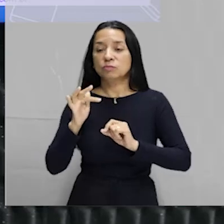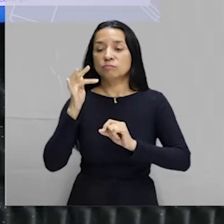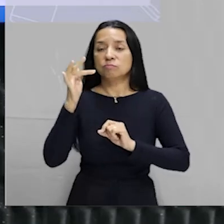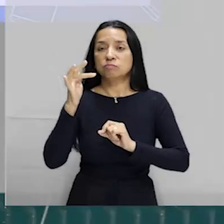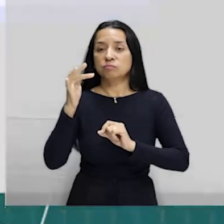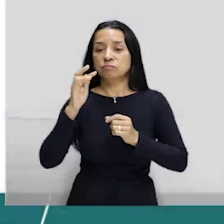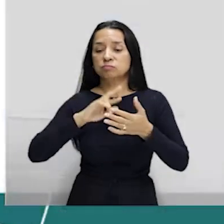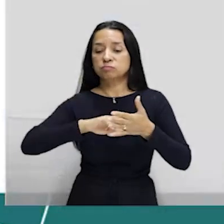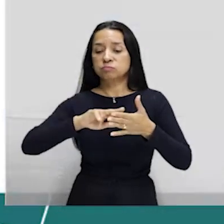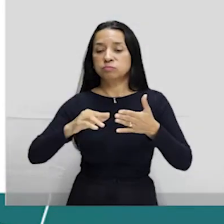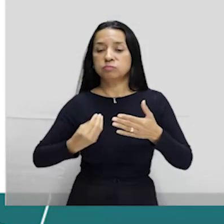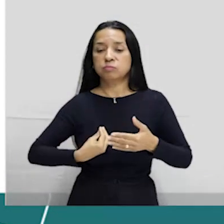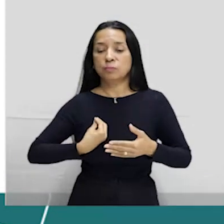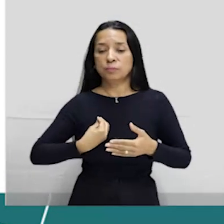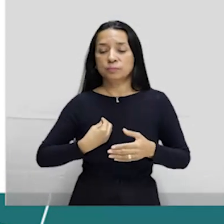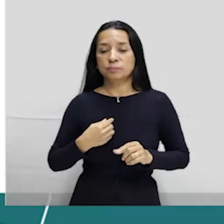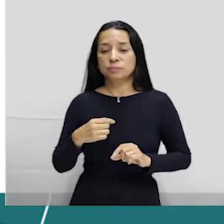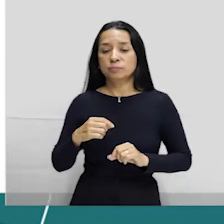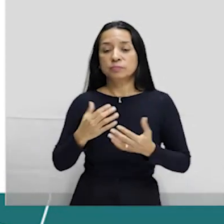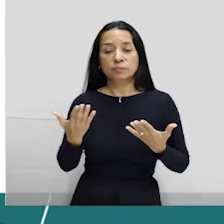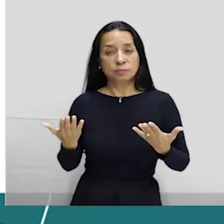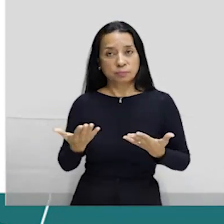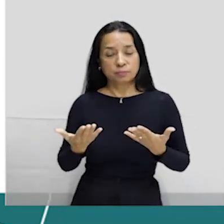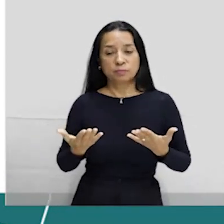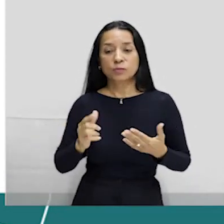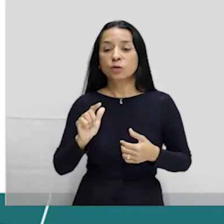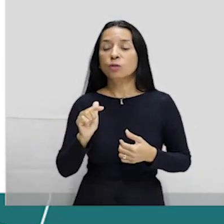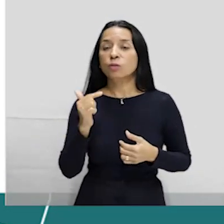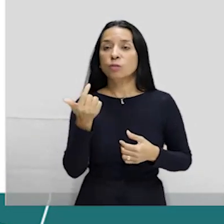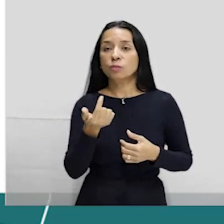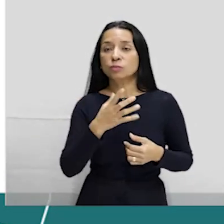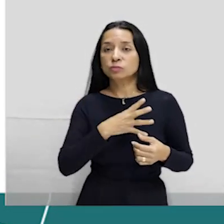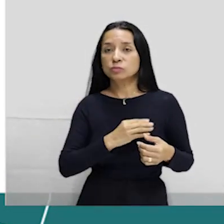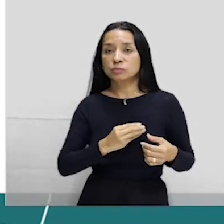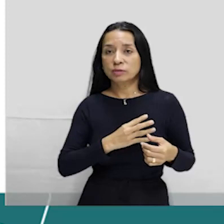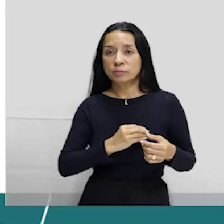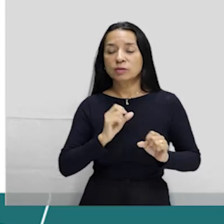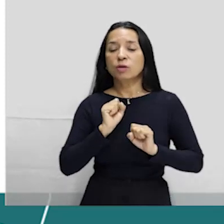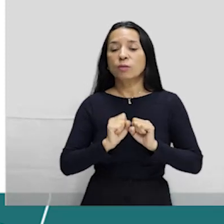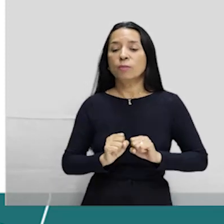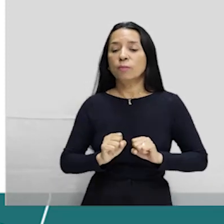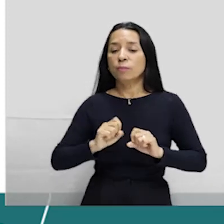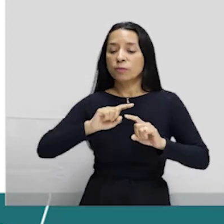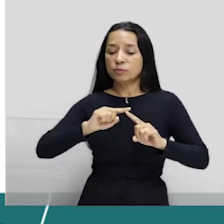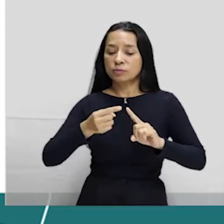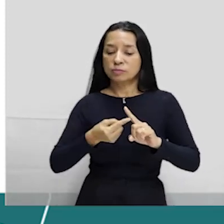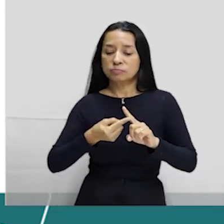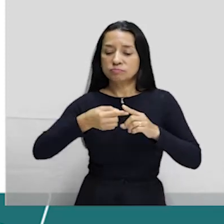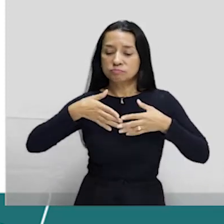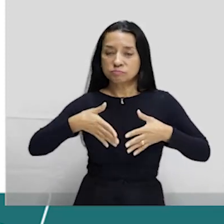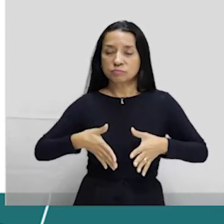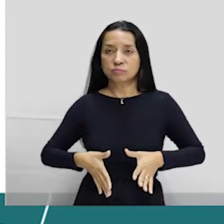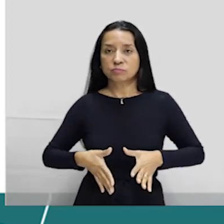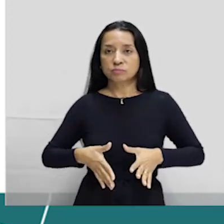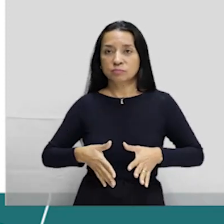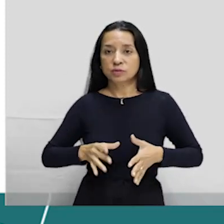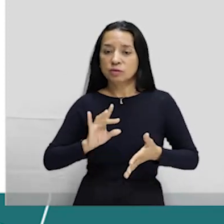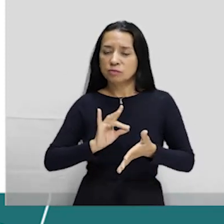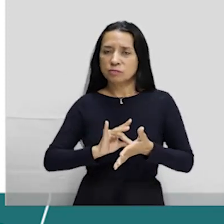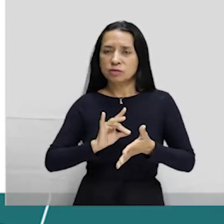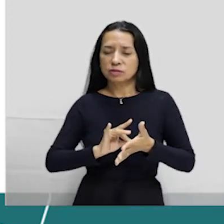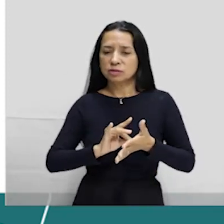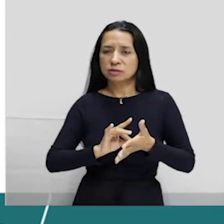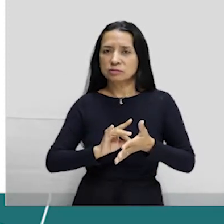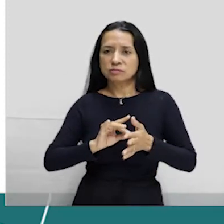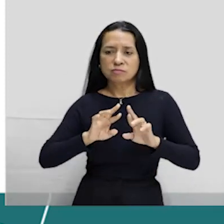indivíduo. Agora, outros mamíferos eles podem dar à luz verdadeiras ninhadas com diversos filhotes. A gente